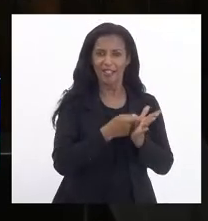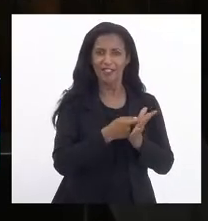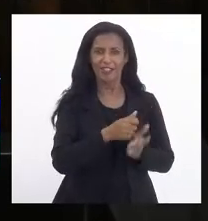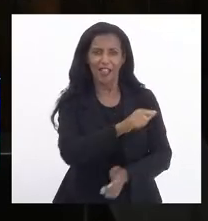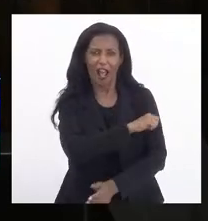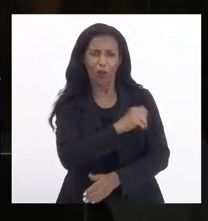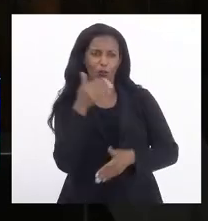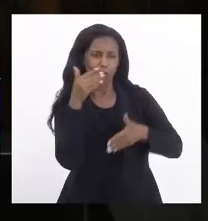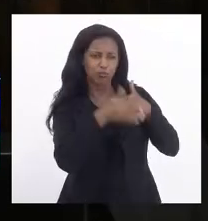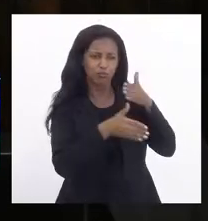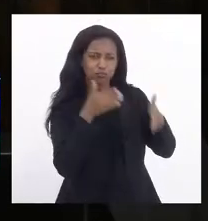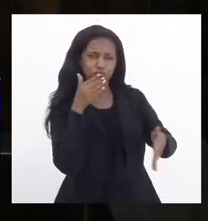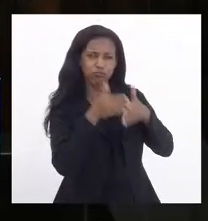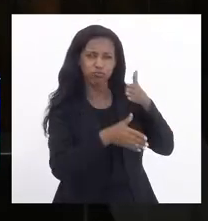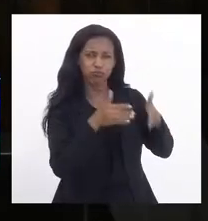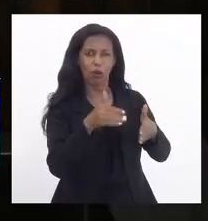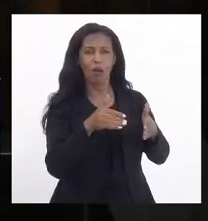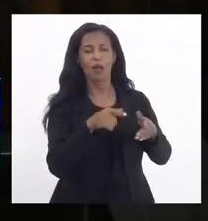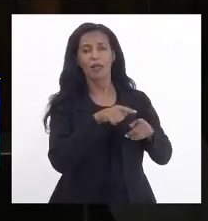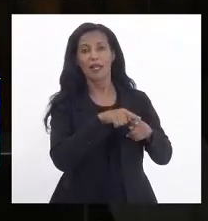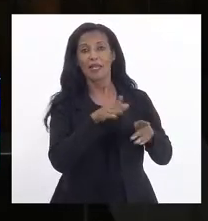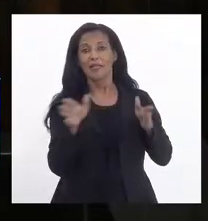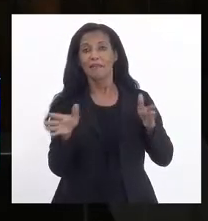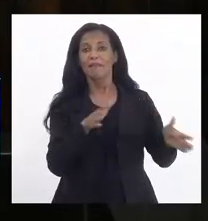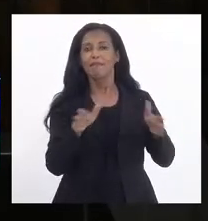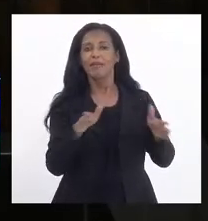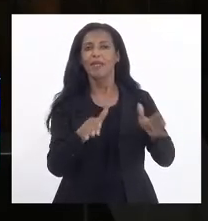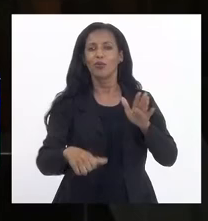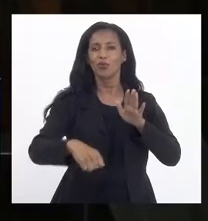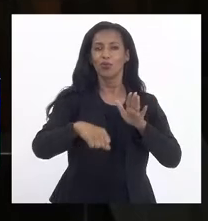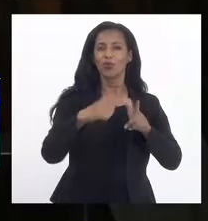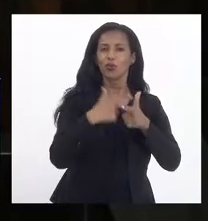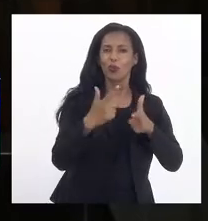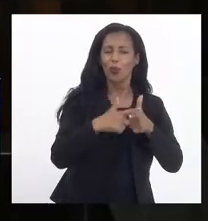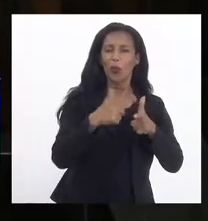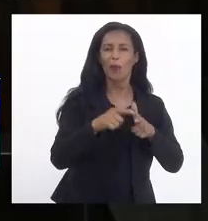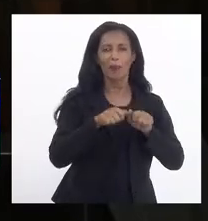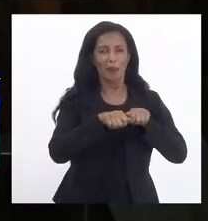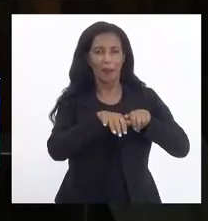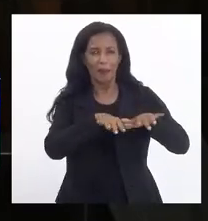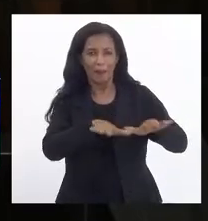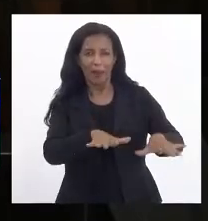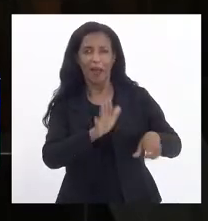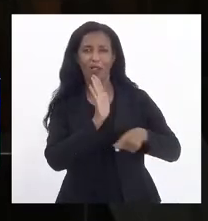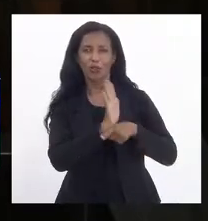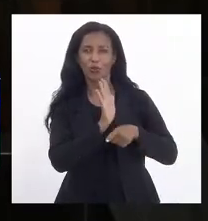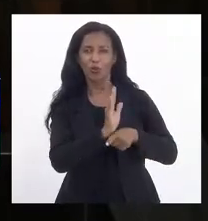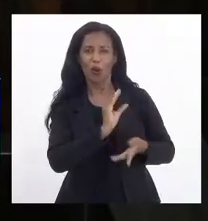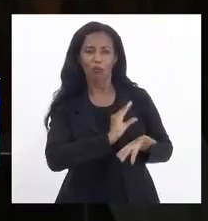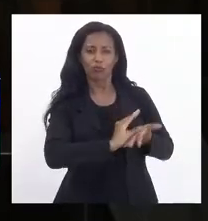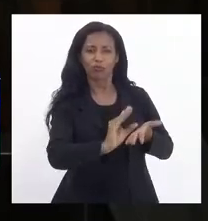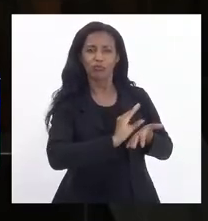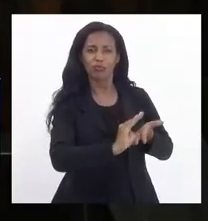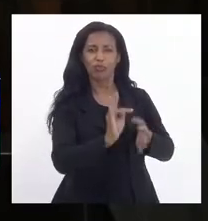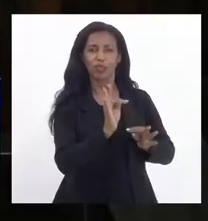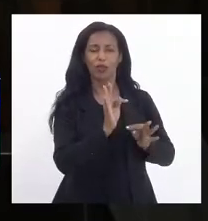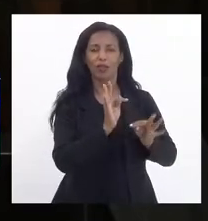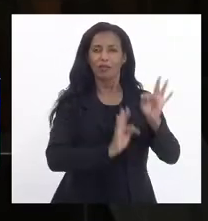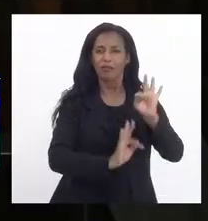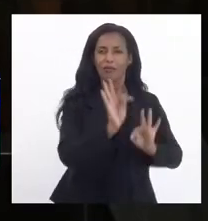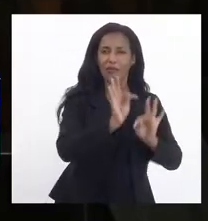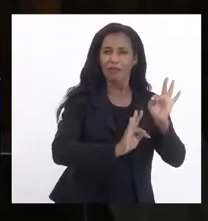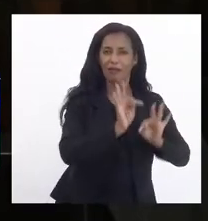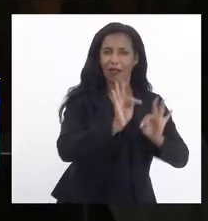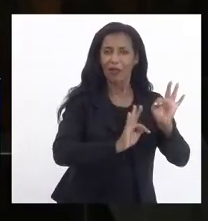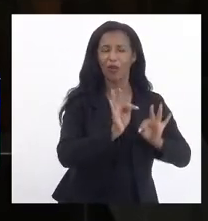estudantes na universidade nesse período de crise relacionada à pandemia. A UERJ garantiu o auxílio tecnológico para os seus profissionais garantirem